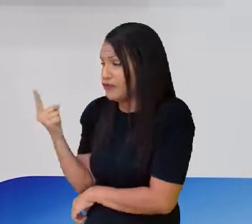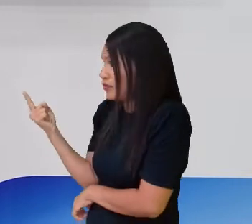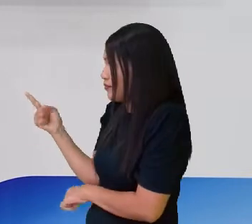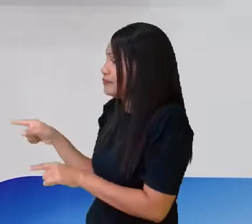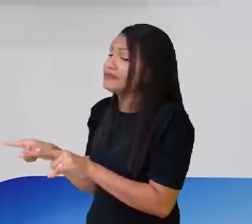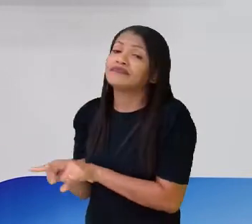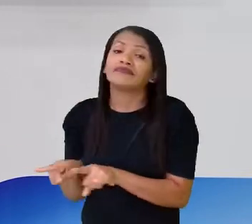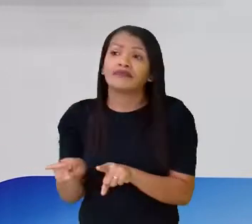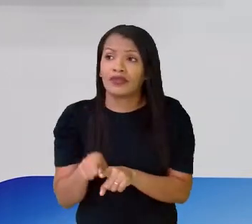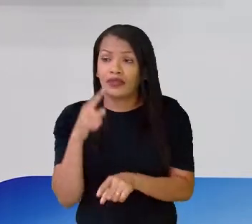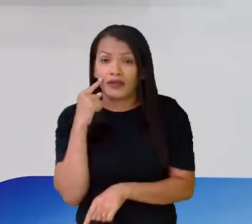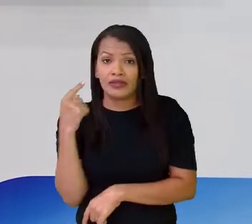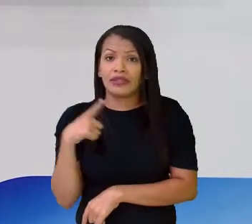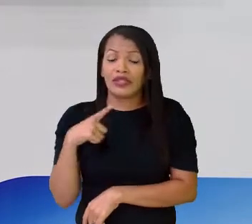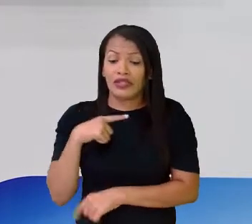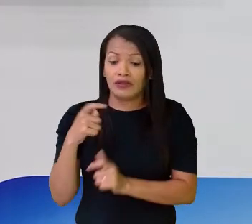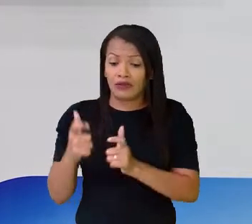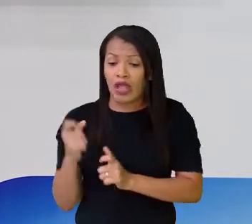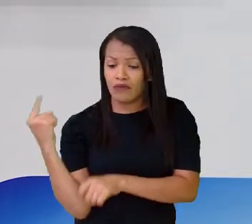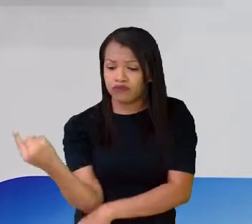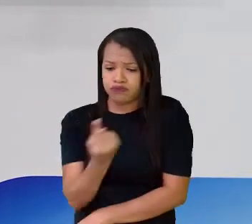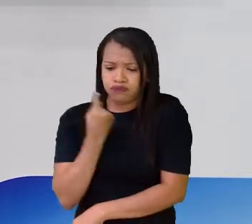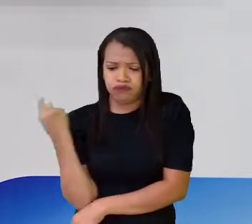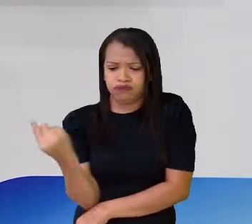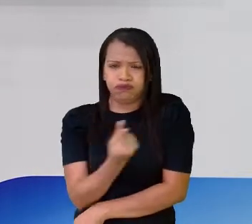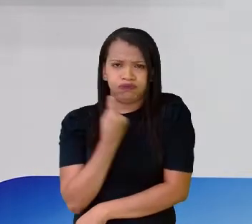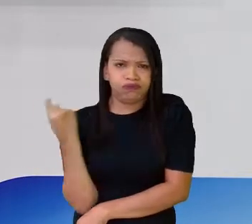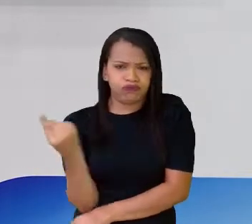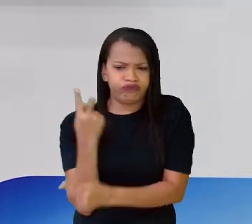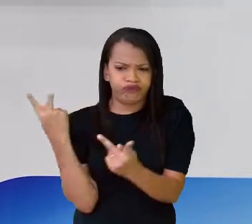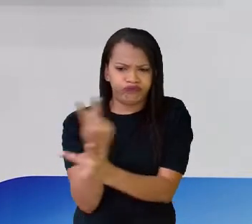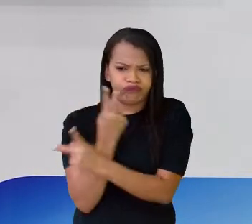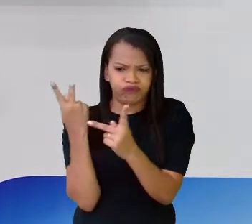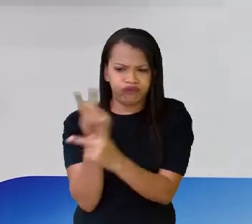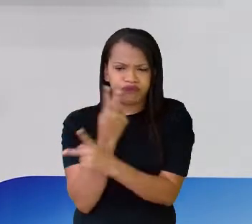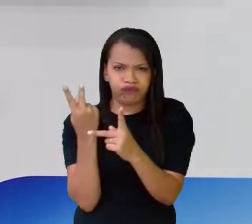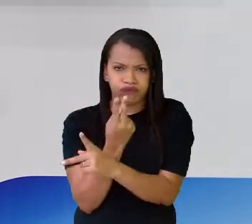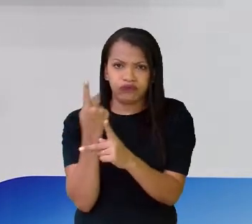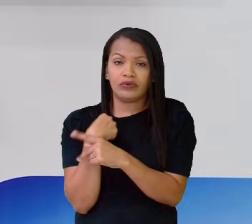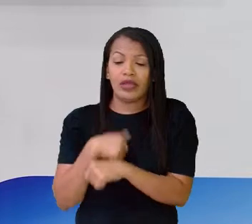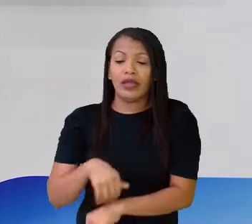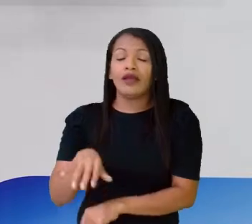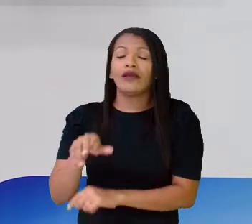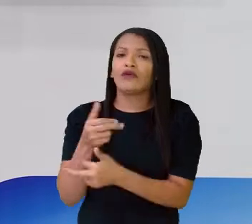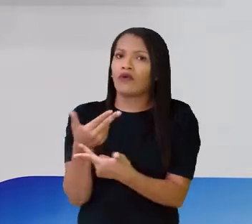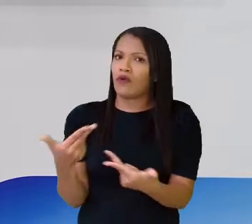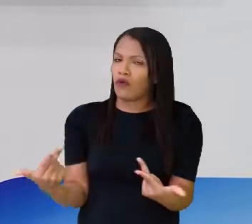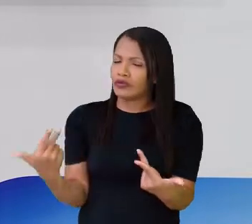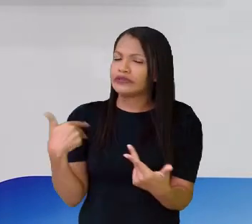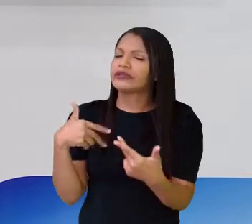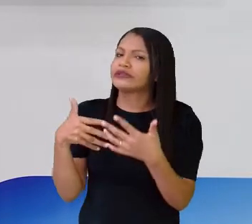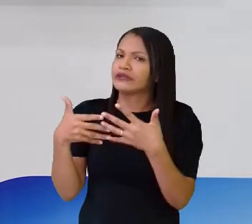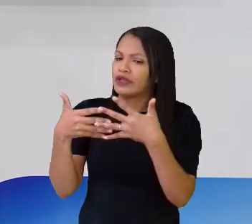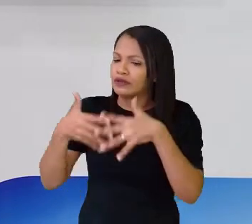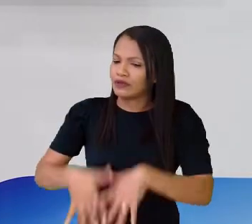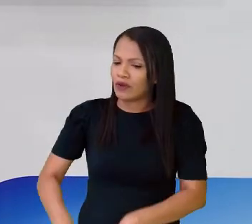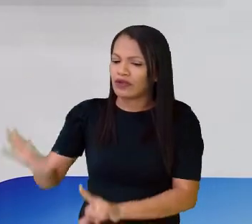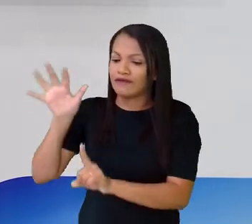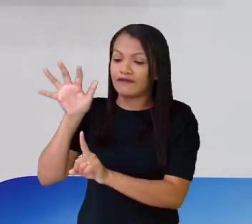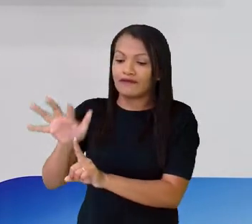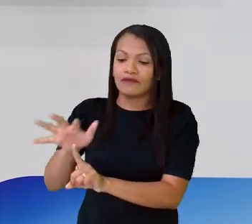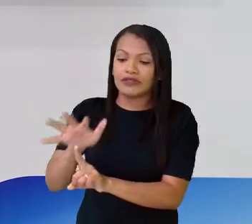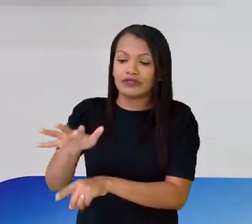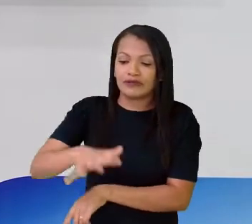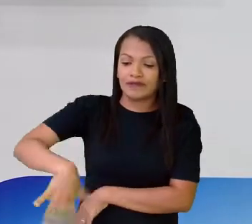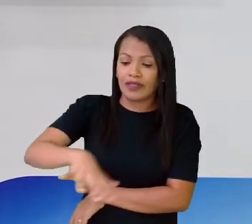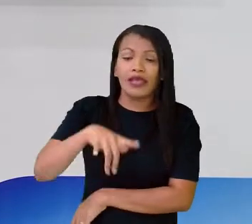terra todinha. Então, tem vários fenômenos naturais que influenciam naquela região. O relevo também é importante.